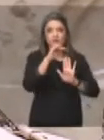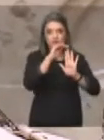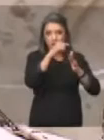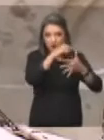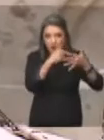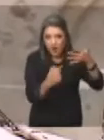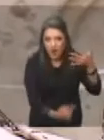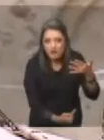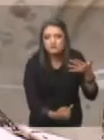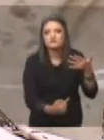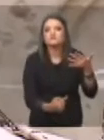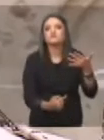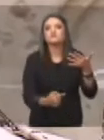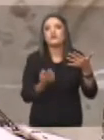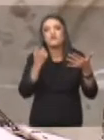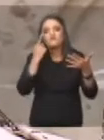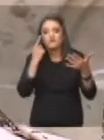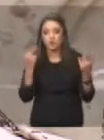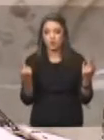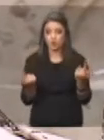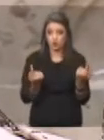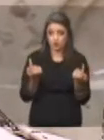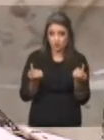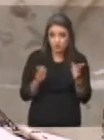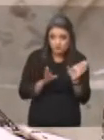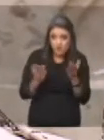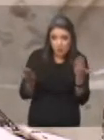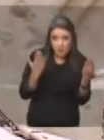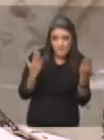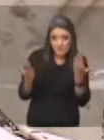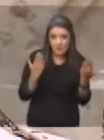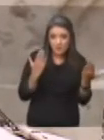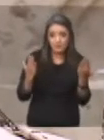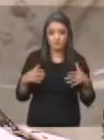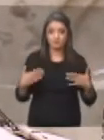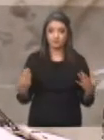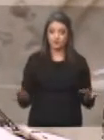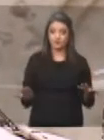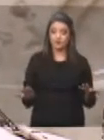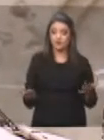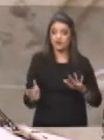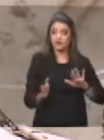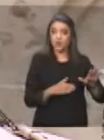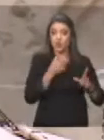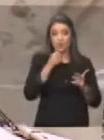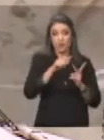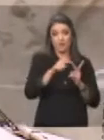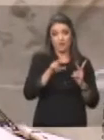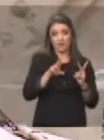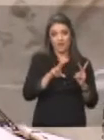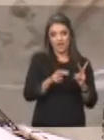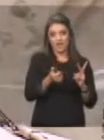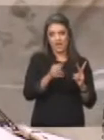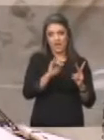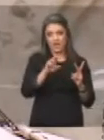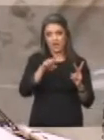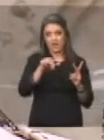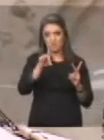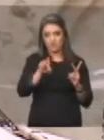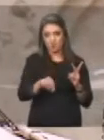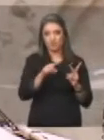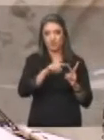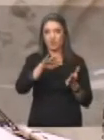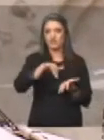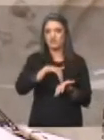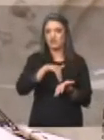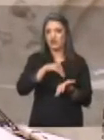nomes, assessor de seu gabinete no período em questão. Inicialmente, quanto ao Raimundo, que exercia o cargo de